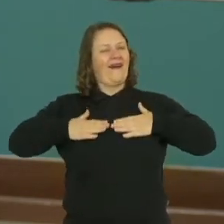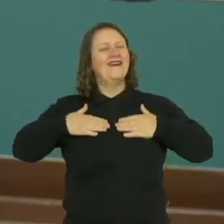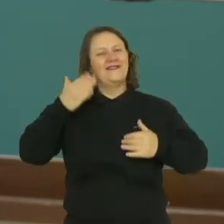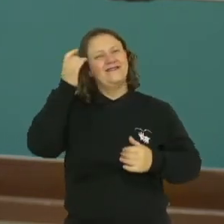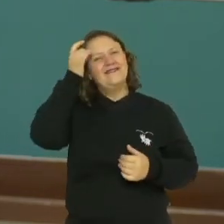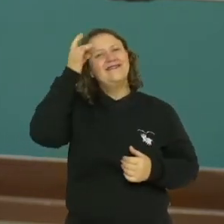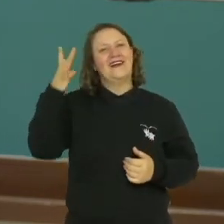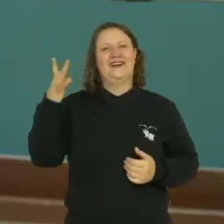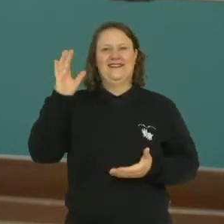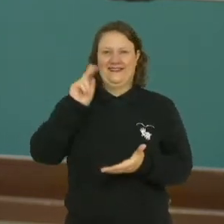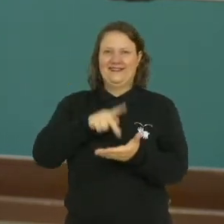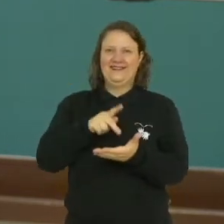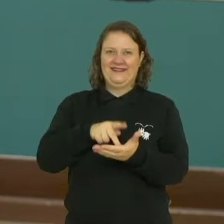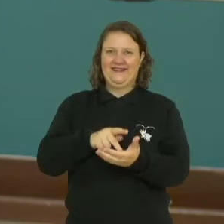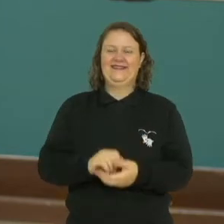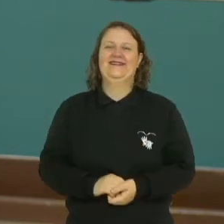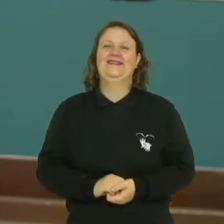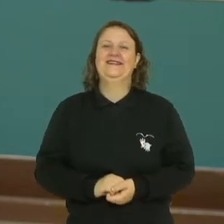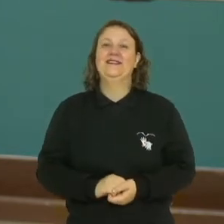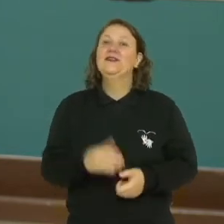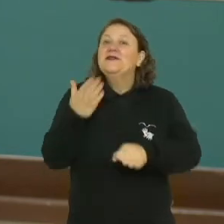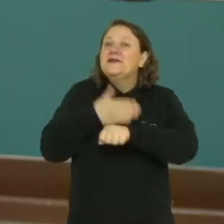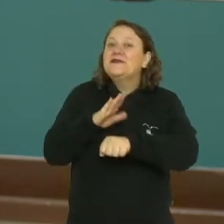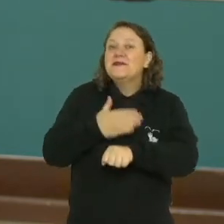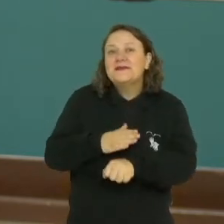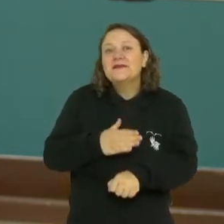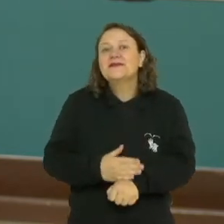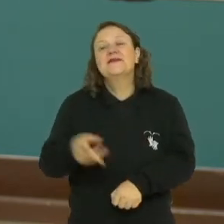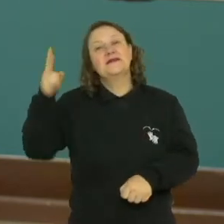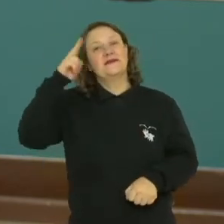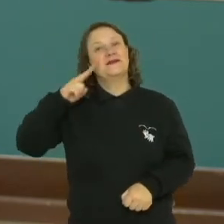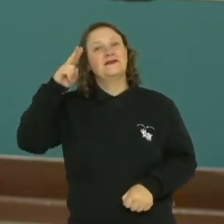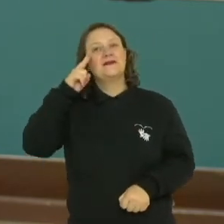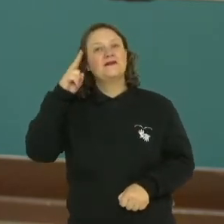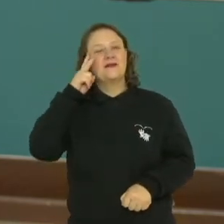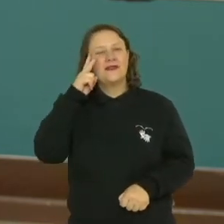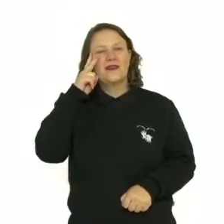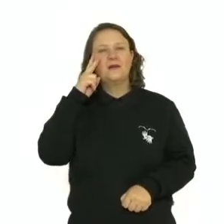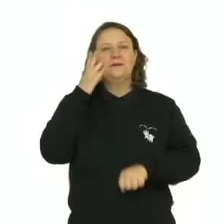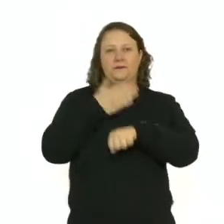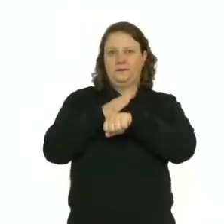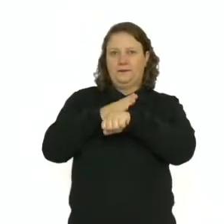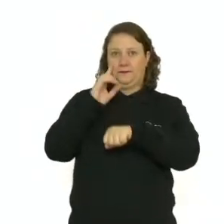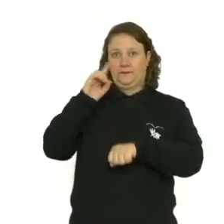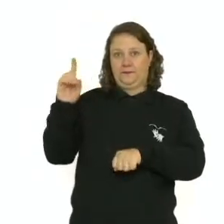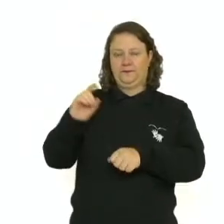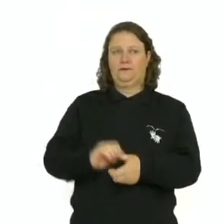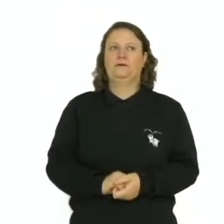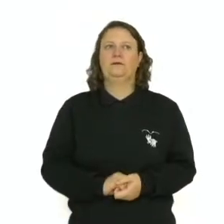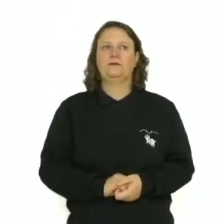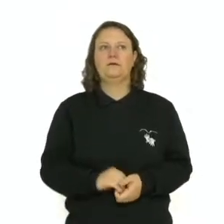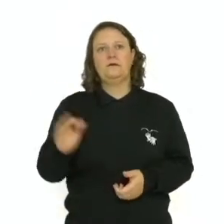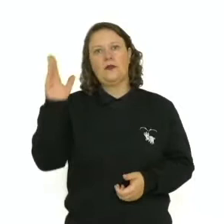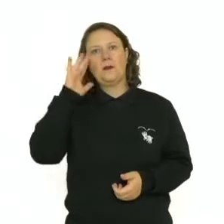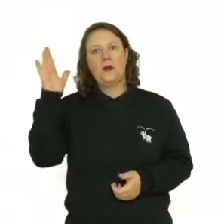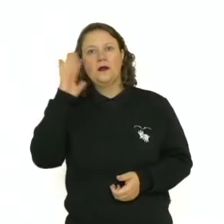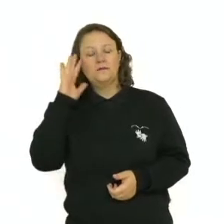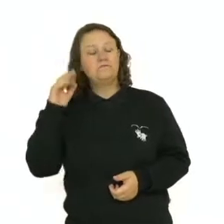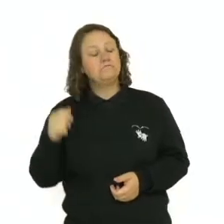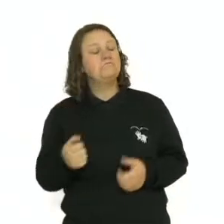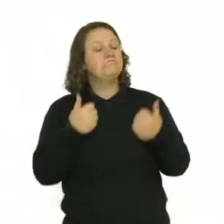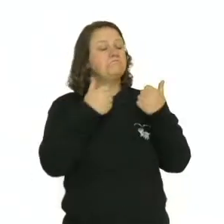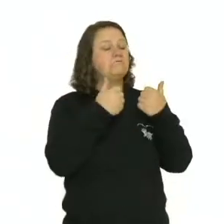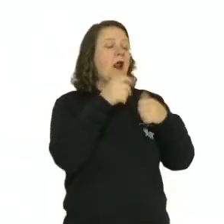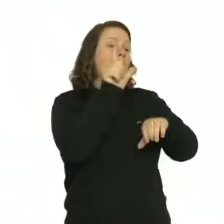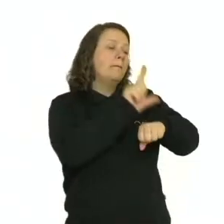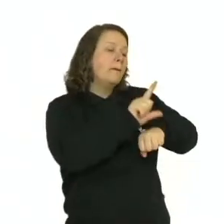fácil. Vamos praticar então? Vamos ver se você lembra mesmo dessas operações? Imagine que você foi uma panificadora